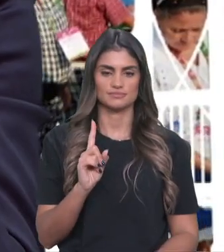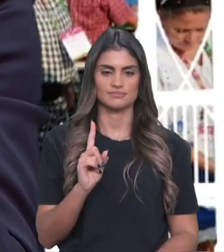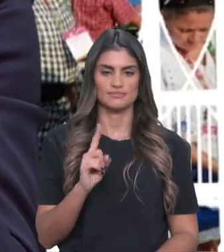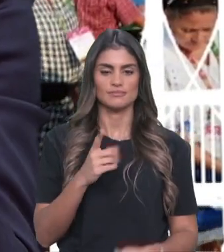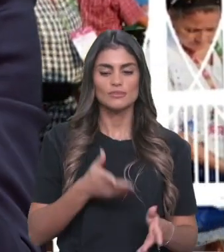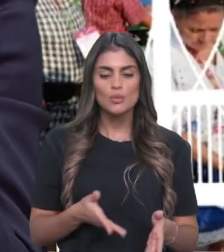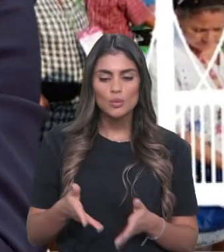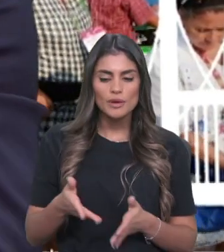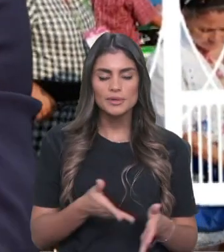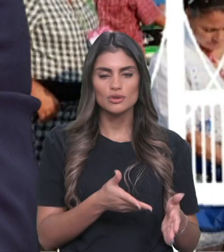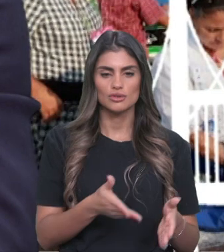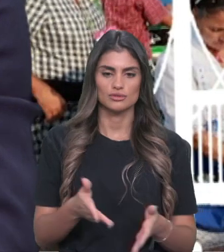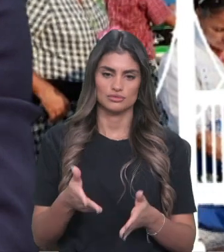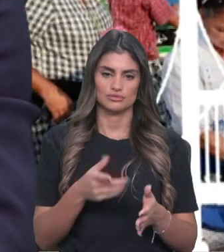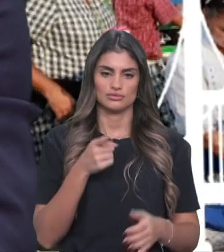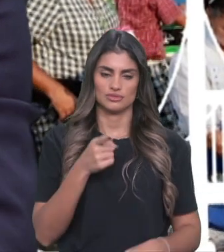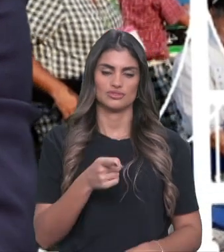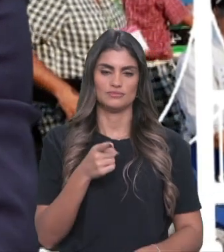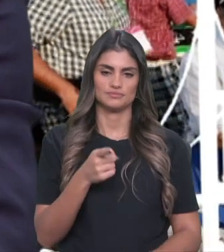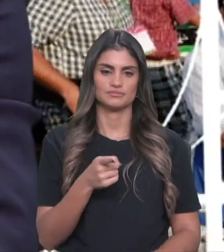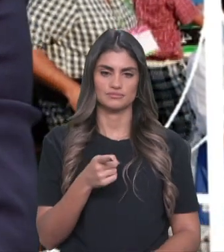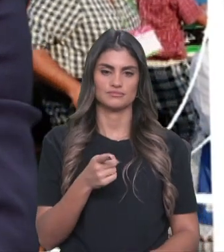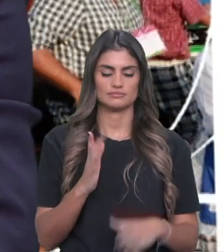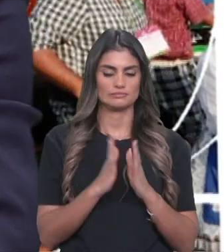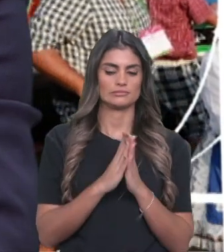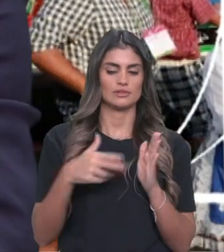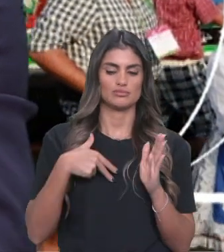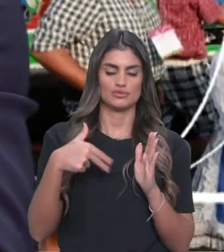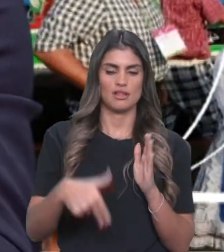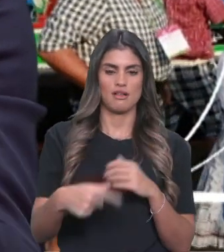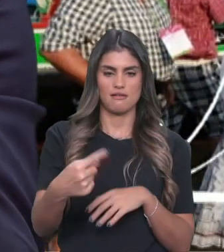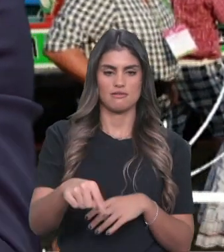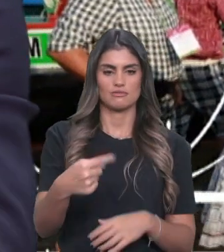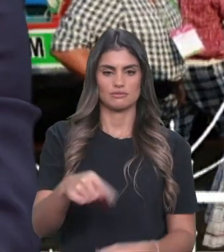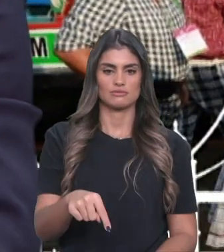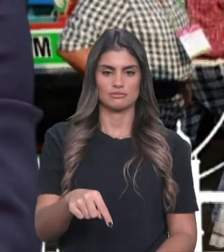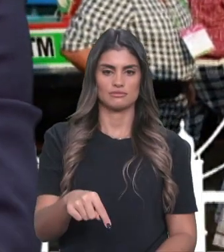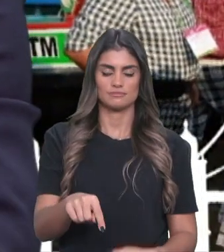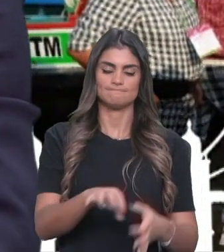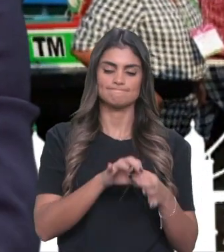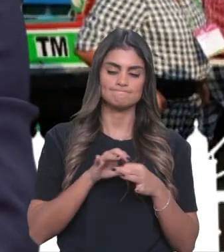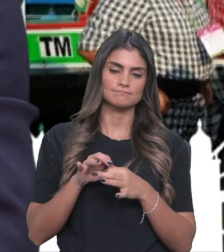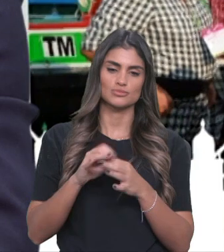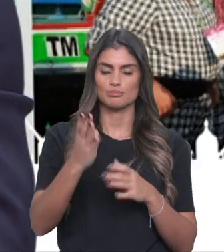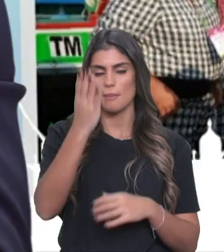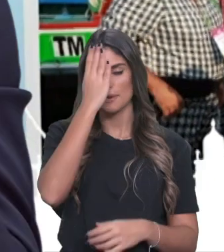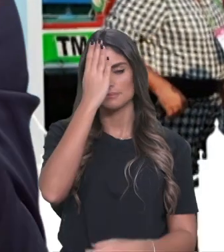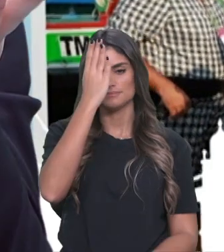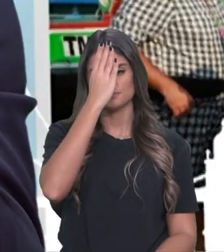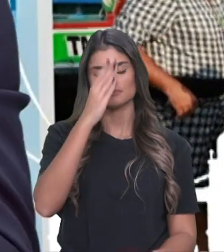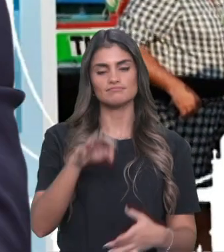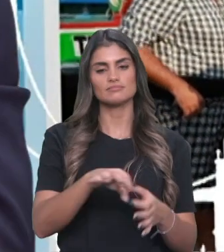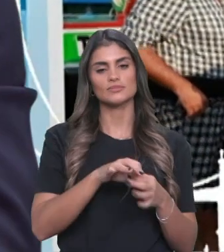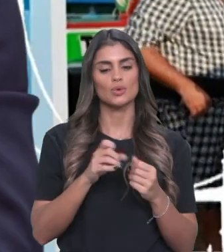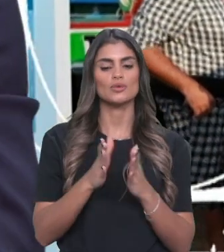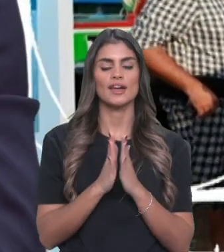caminho sinodal que as dioceses em Portugal estão a percorrer na comunhão com o Papa Francisco e na comunhão com toda